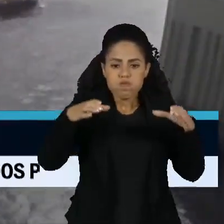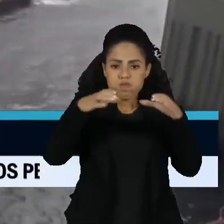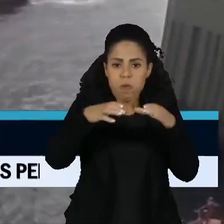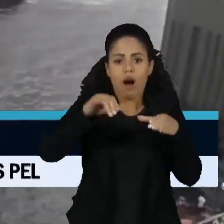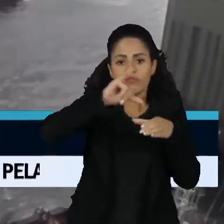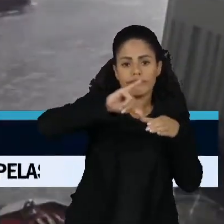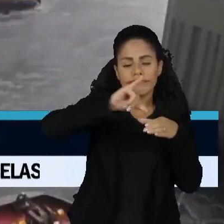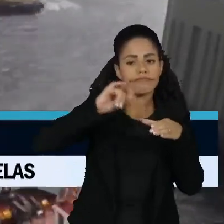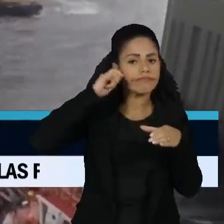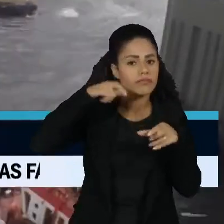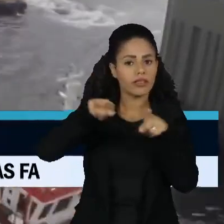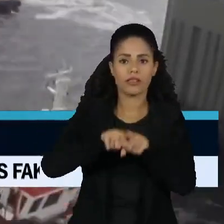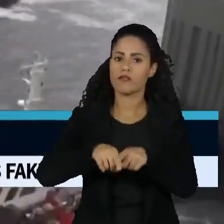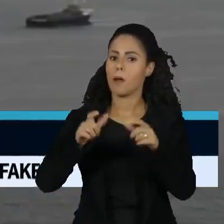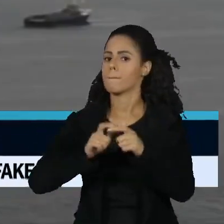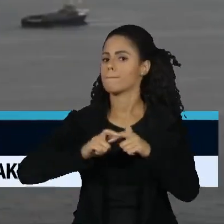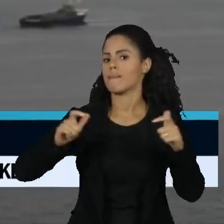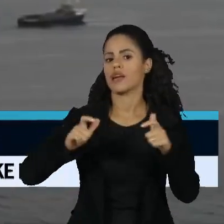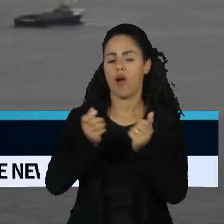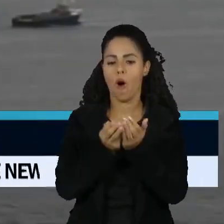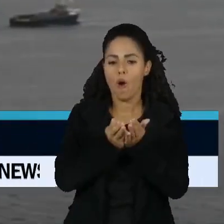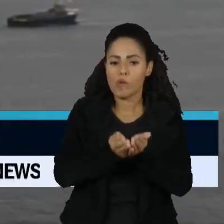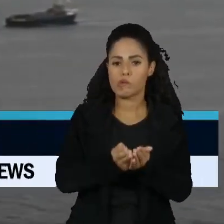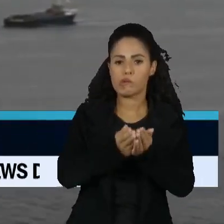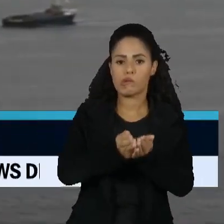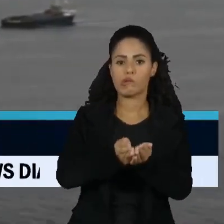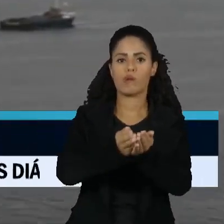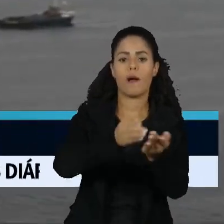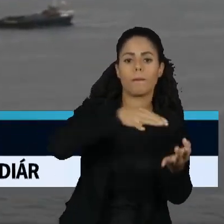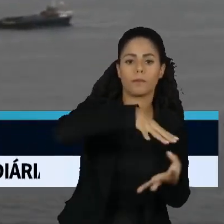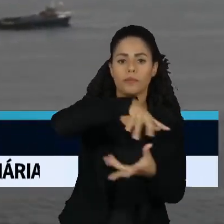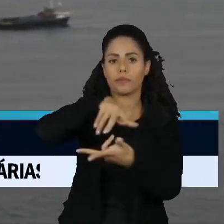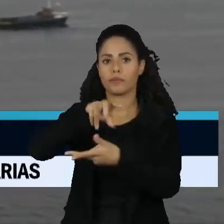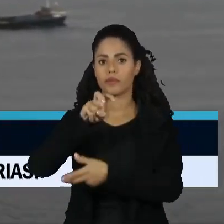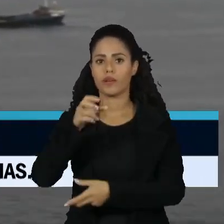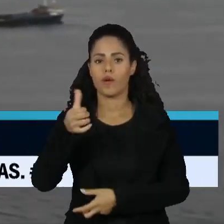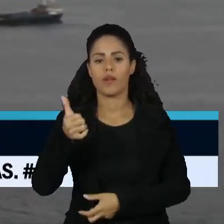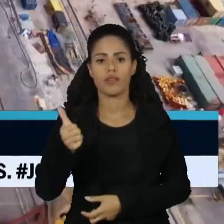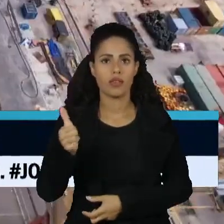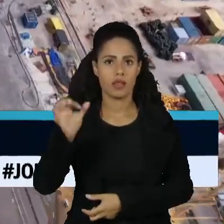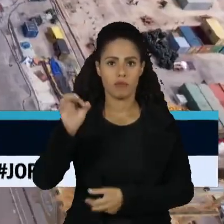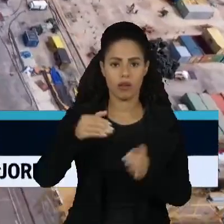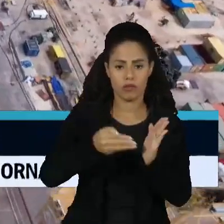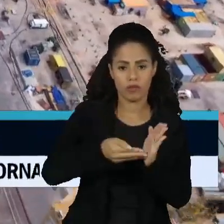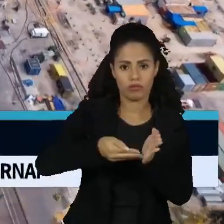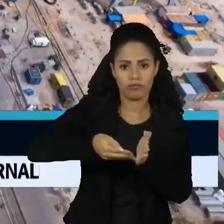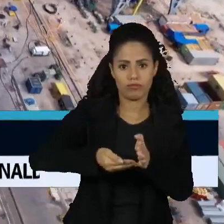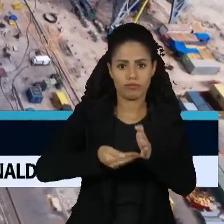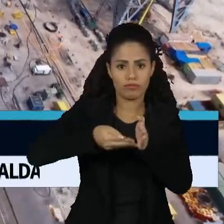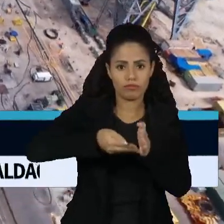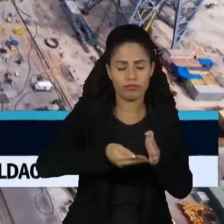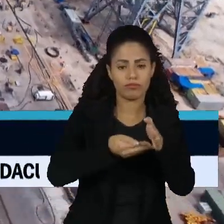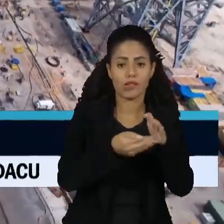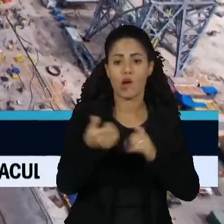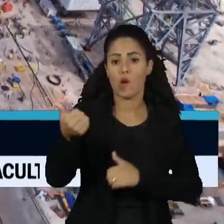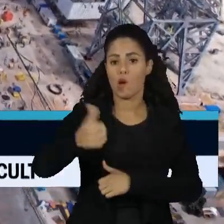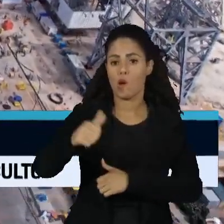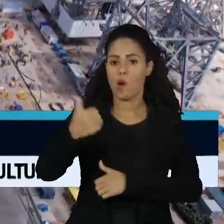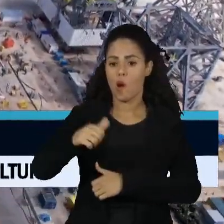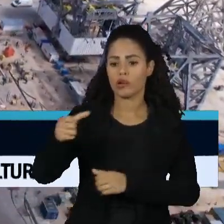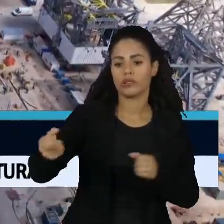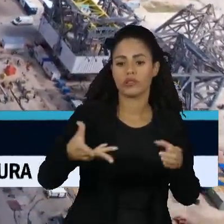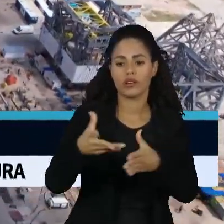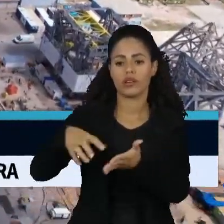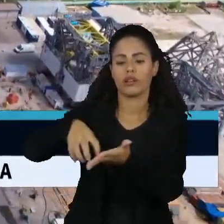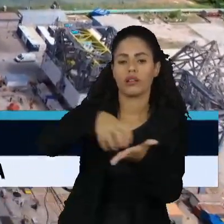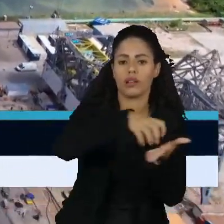É também a maior operadora em alto mar do mundo, com 56 plataformas. 11 novas unidades serão